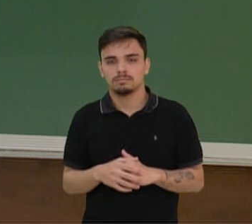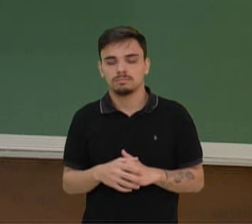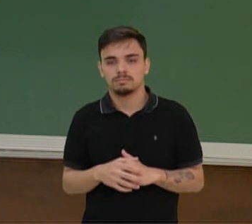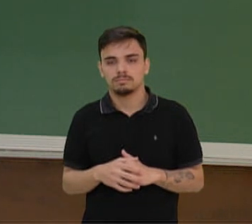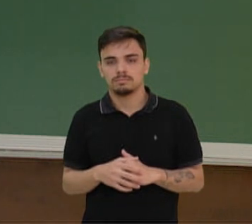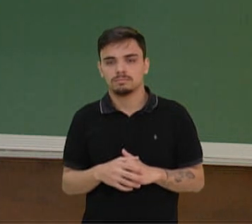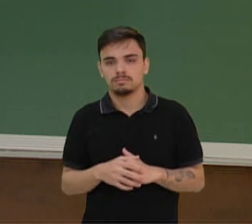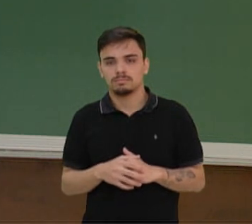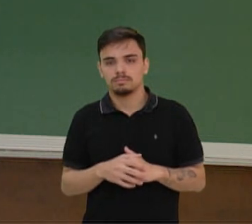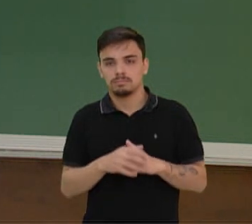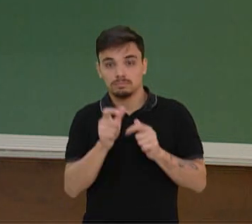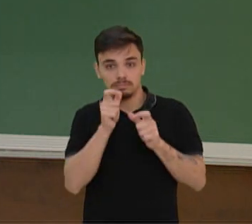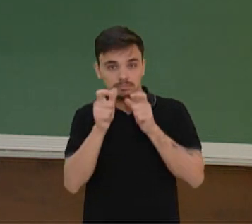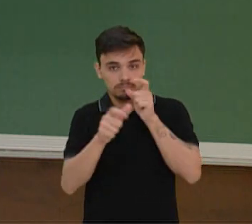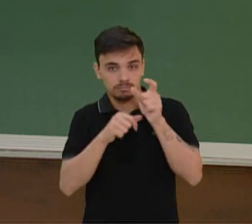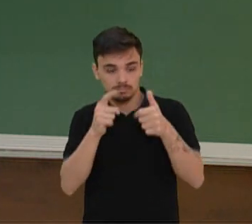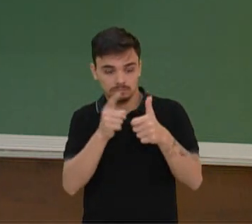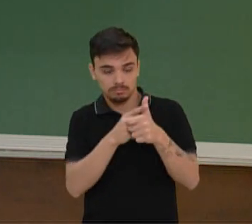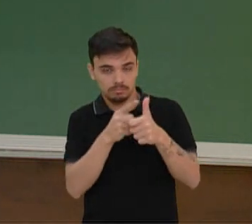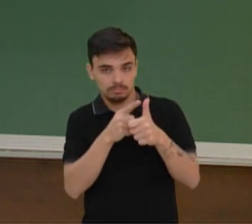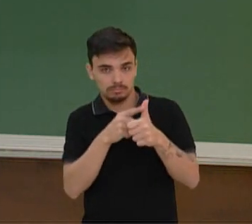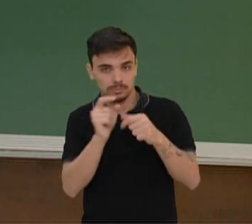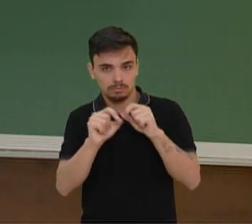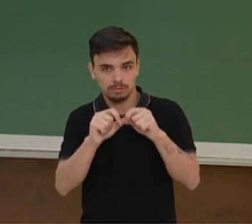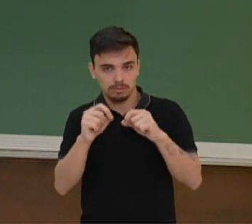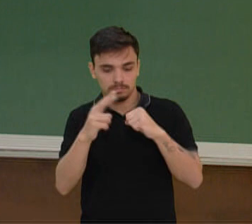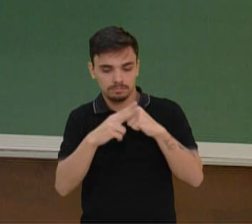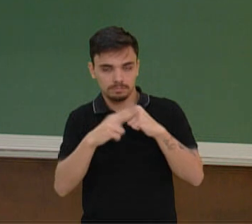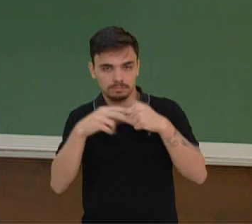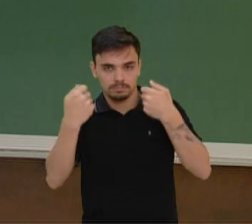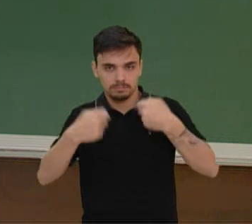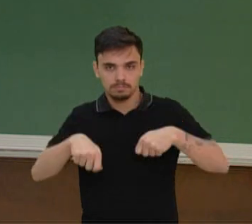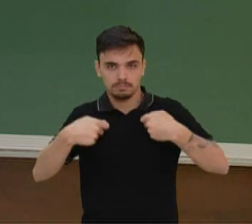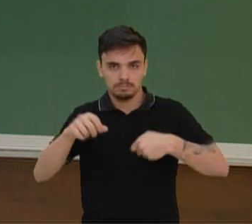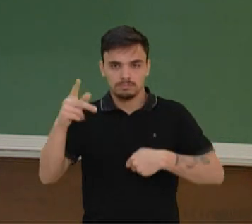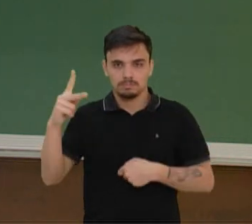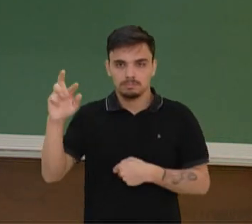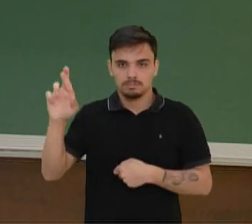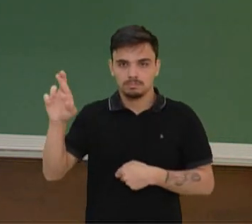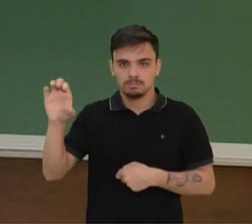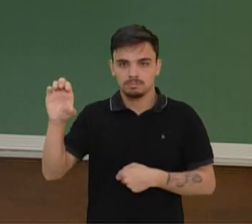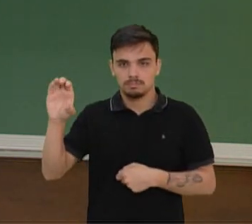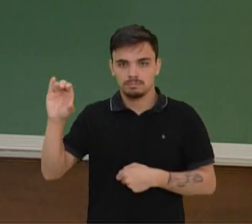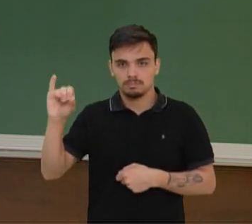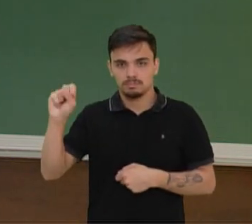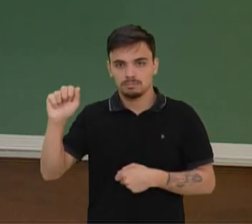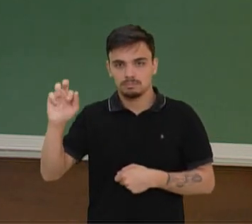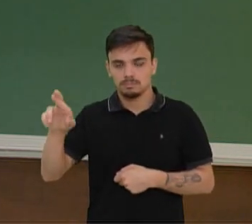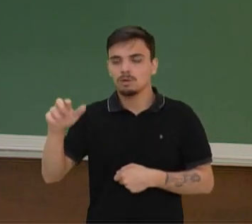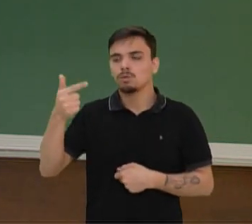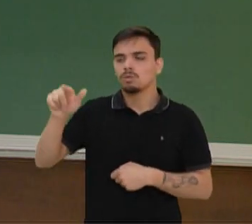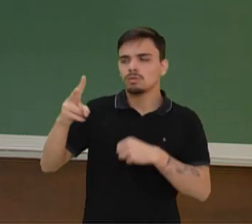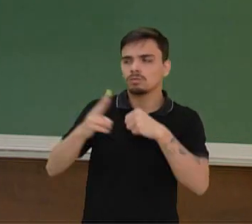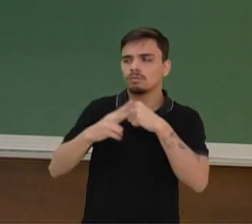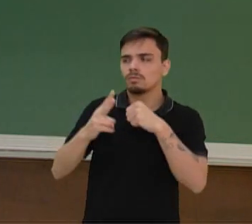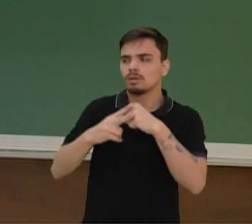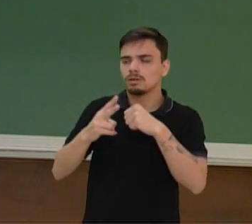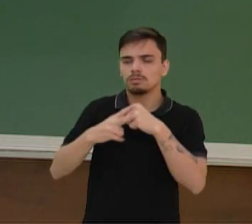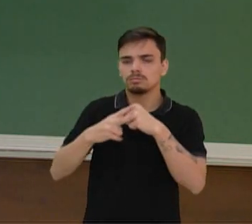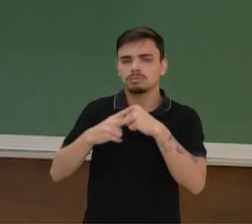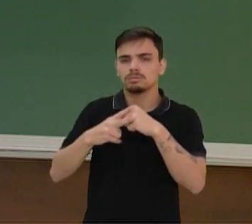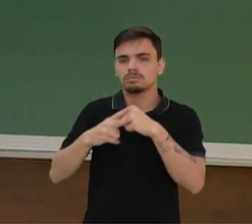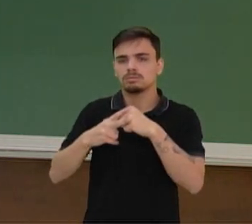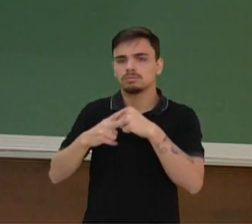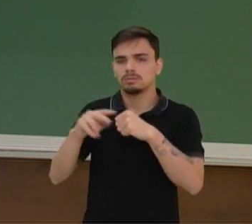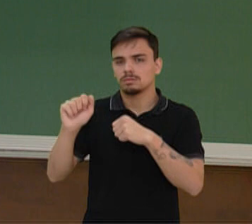da conjugação, primeira conjugação, o verbo precisar, não é mesmo? Um outro verbo terminado em ar também. Vamos lá